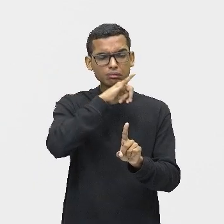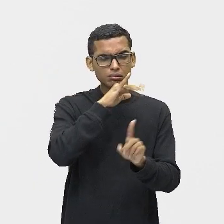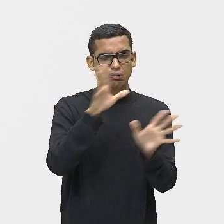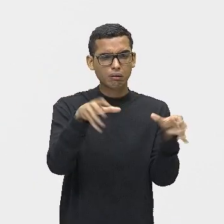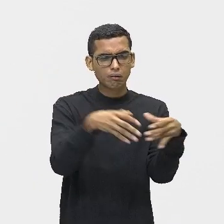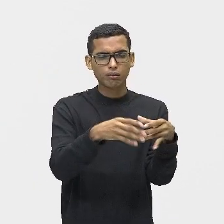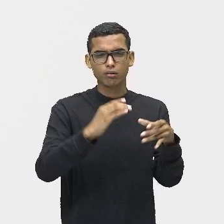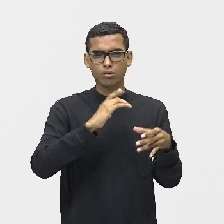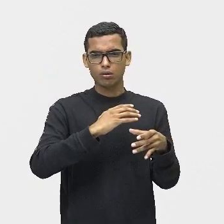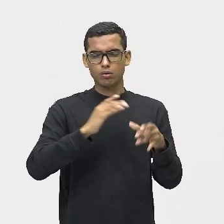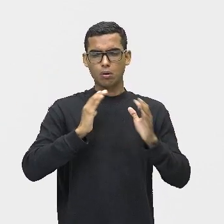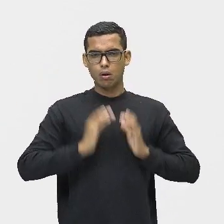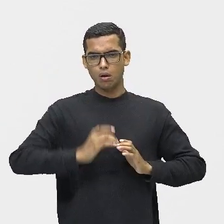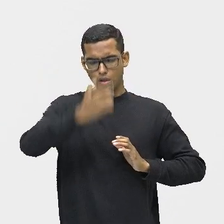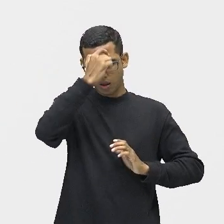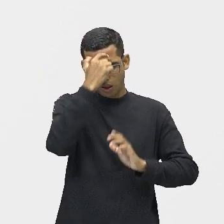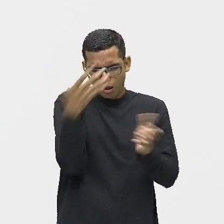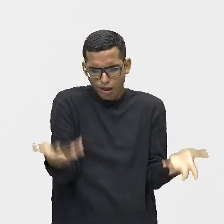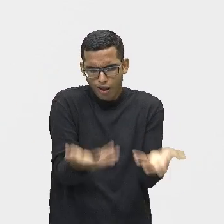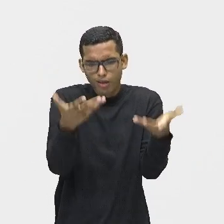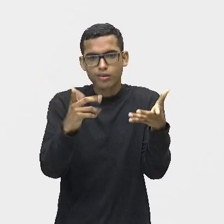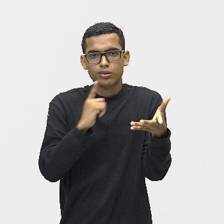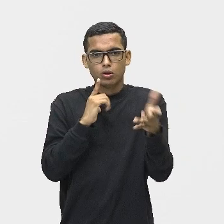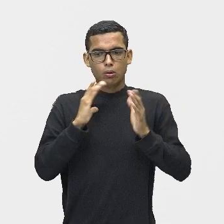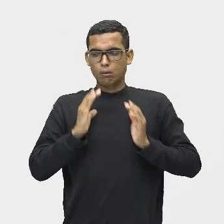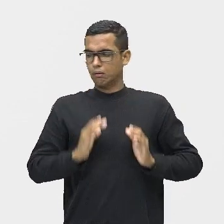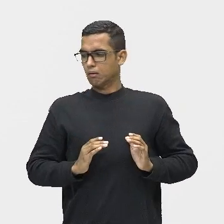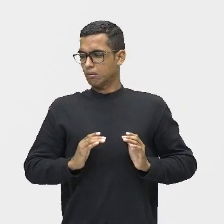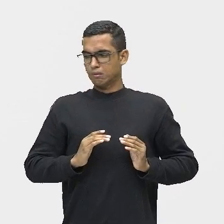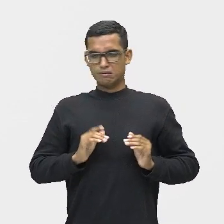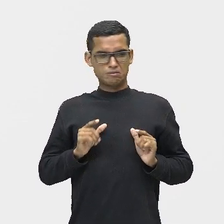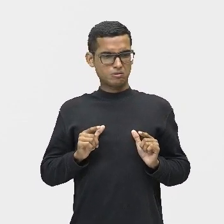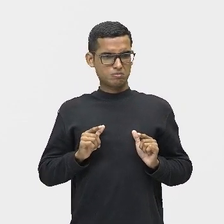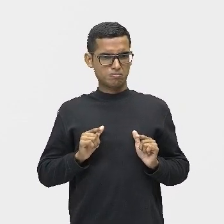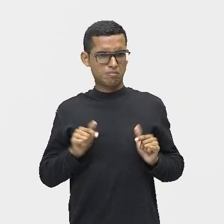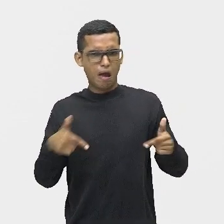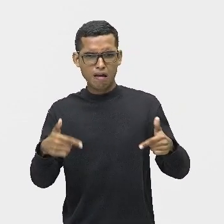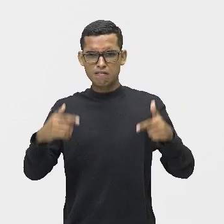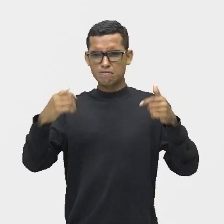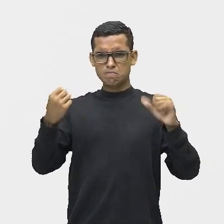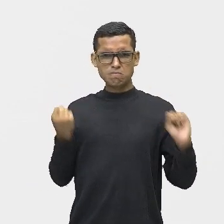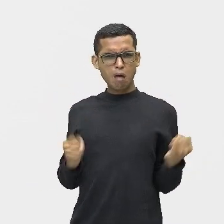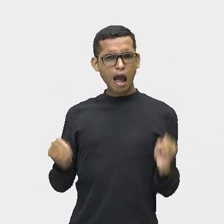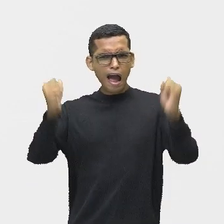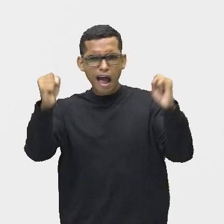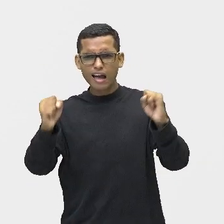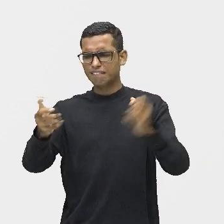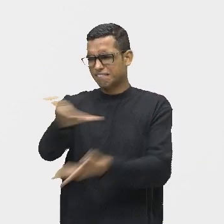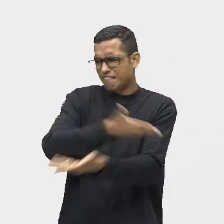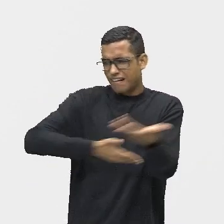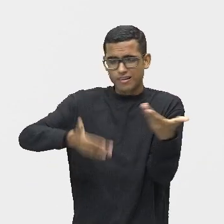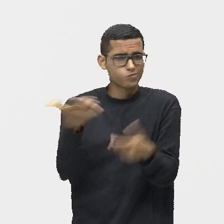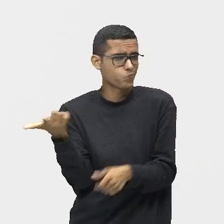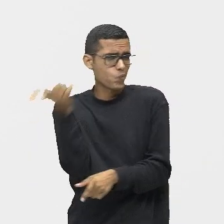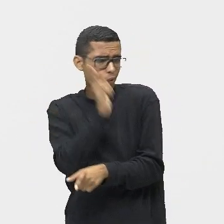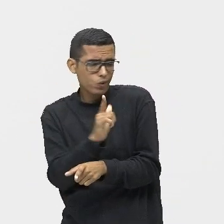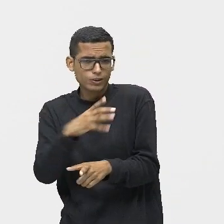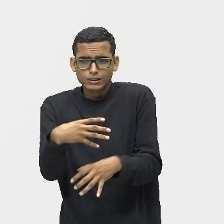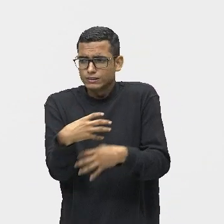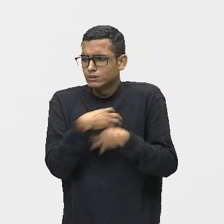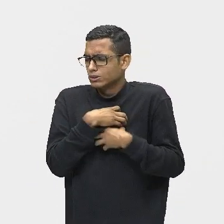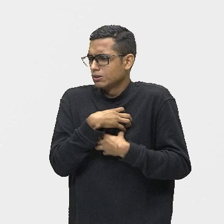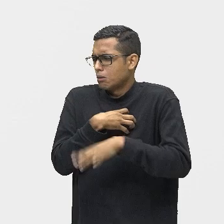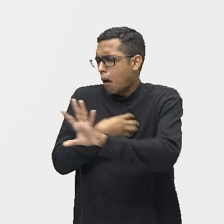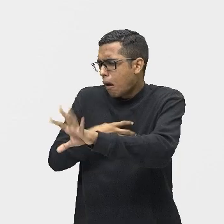comportamento agressivo, falta de empatia, ou seja, de não conseguir socializar, ou seja, de não sentir a